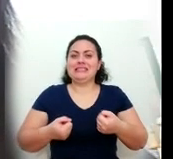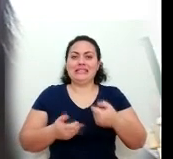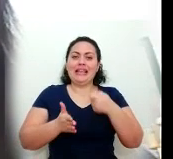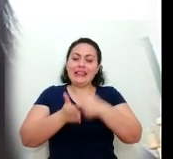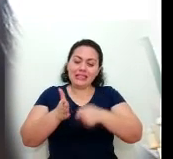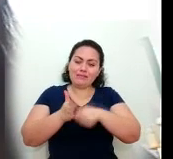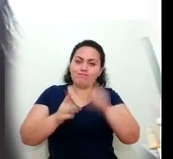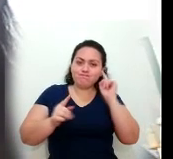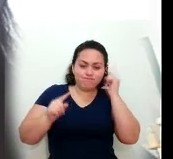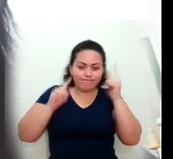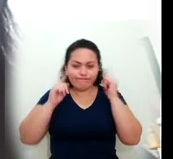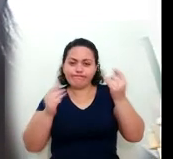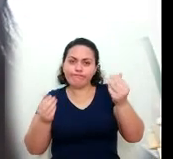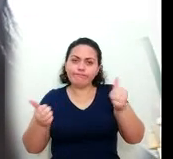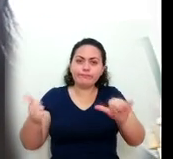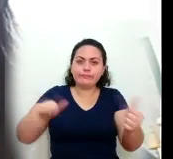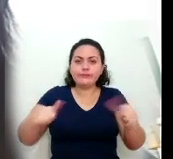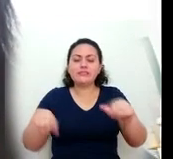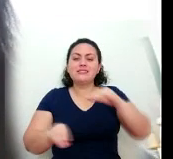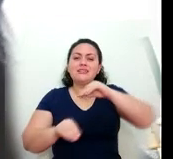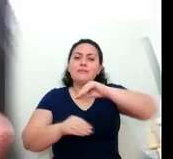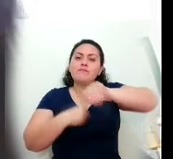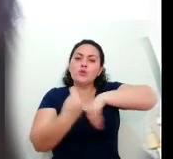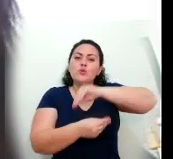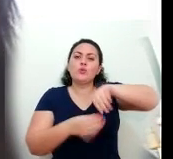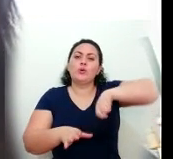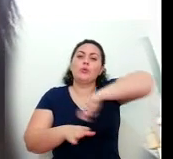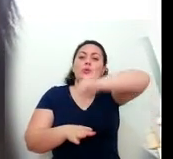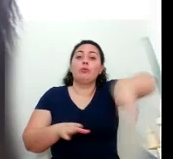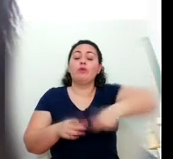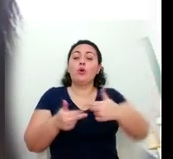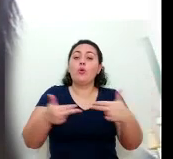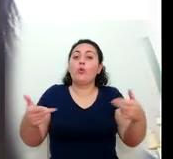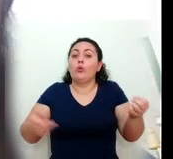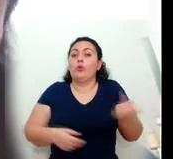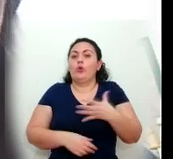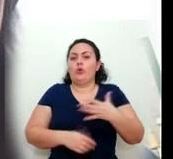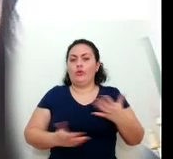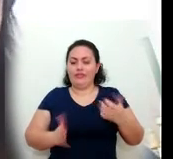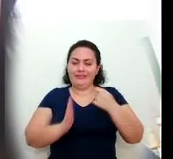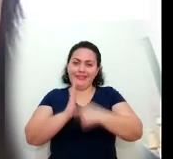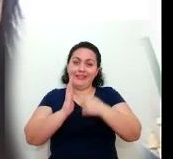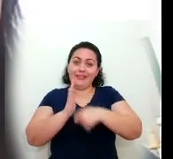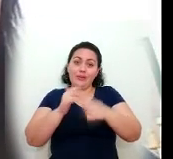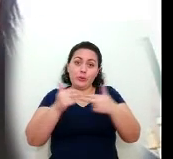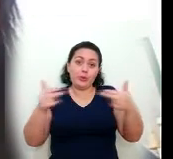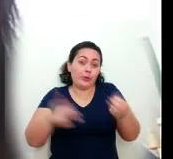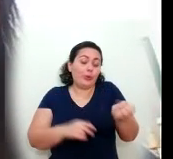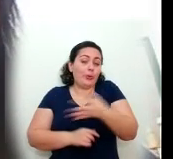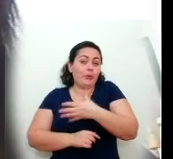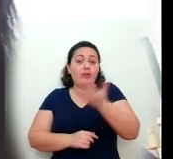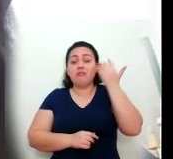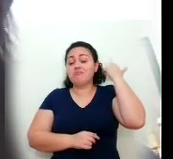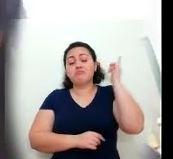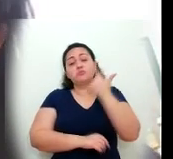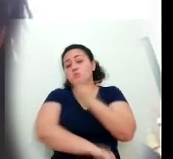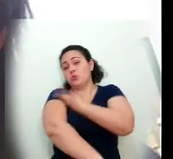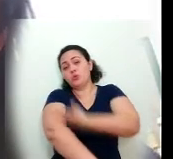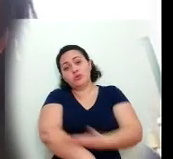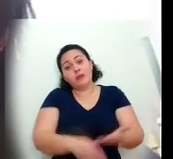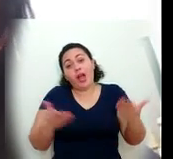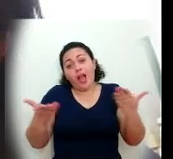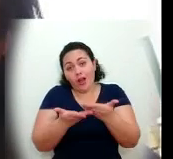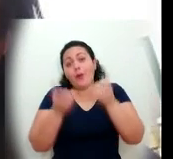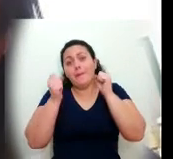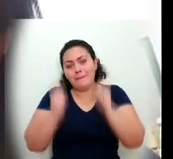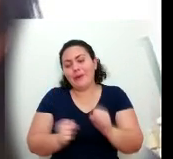pouquinho, né, na experimentação e na utilização de novidades, né? Procurar algumas coisas que daqui a pouco